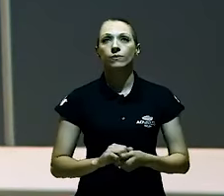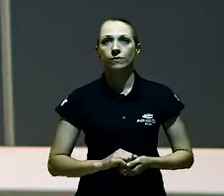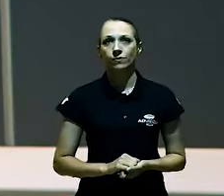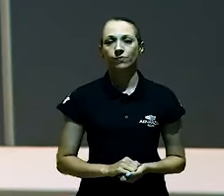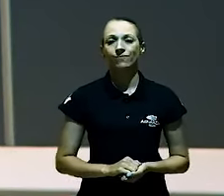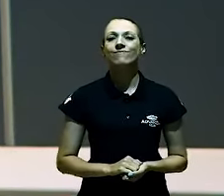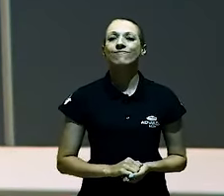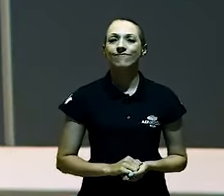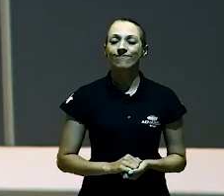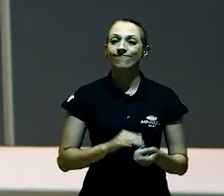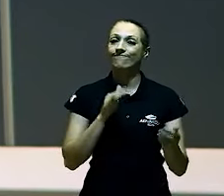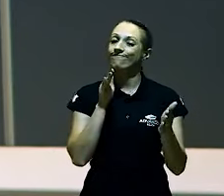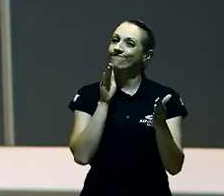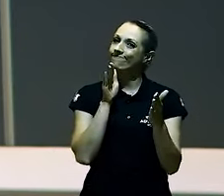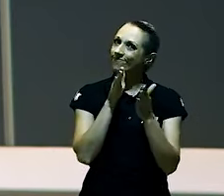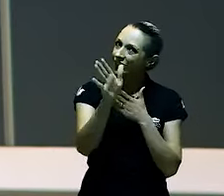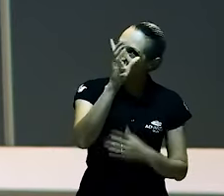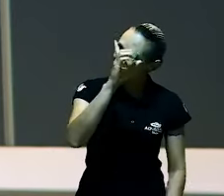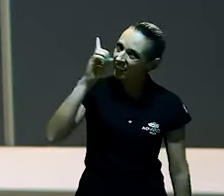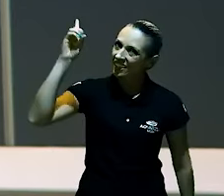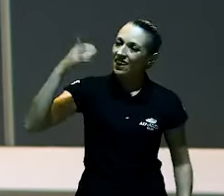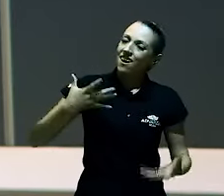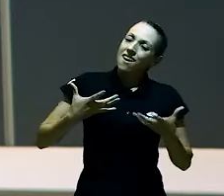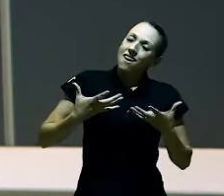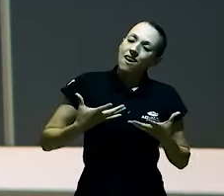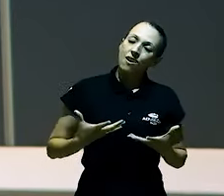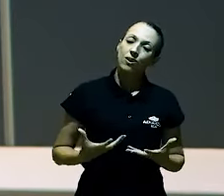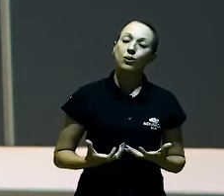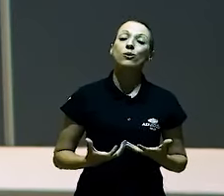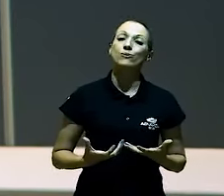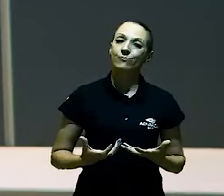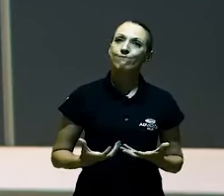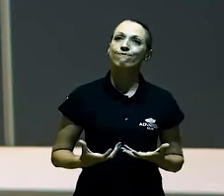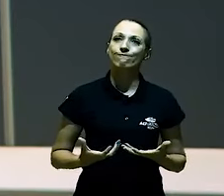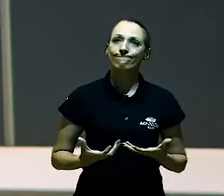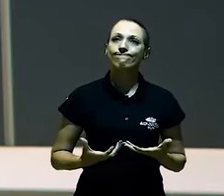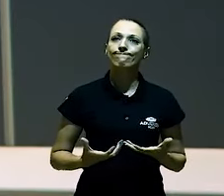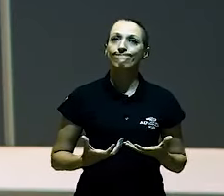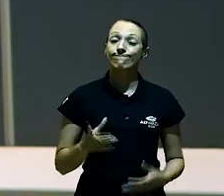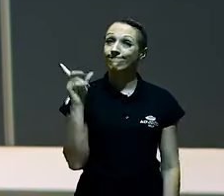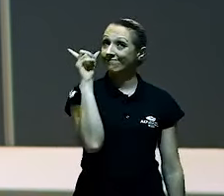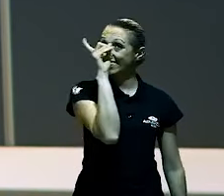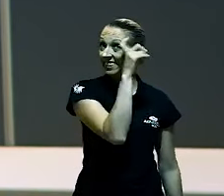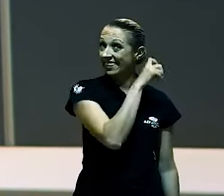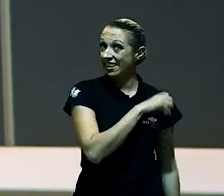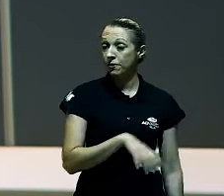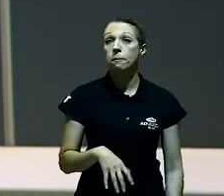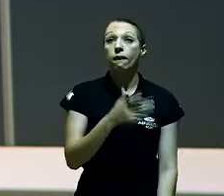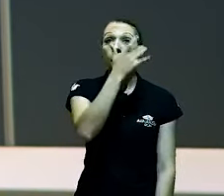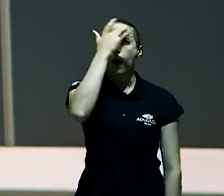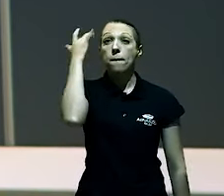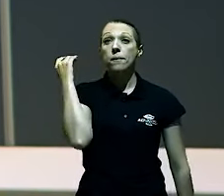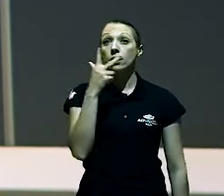palavra: fugir de Deus cansa. Fugir de Deus cansa. Tem gente que está dormindo espiritualmente